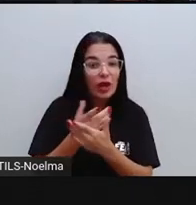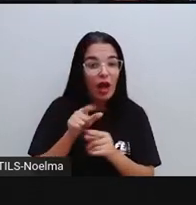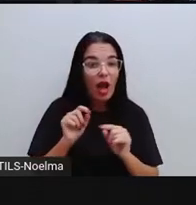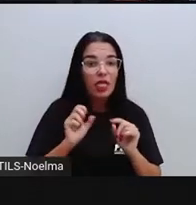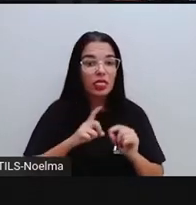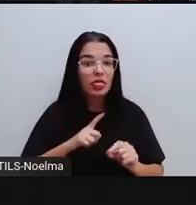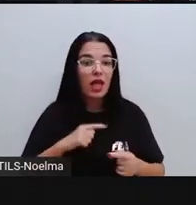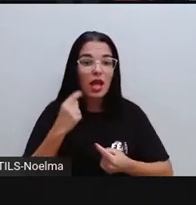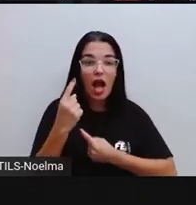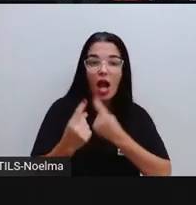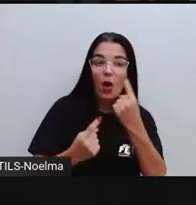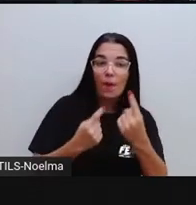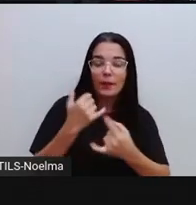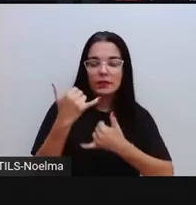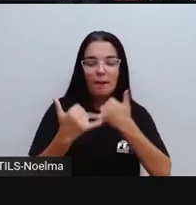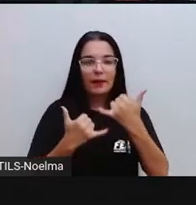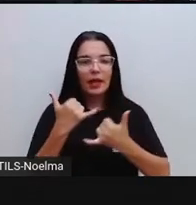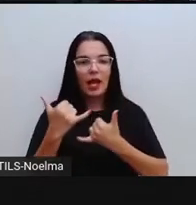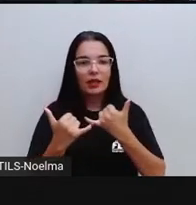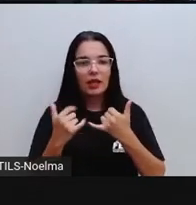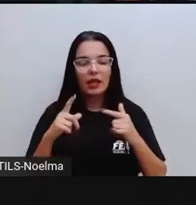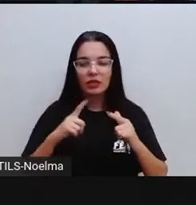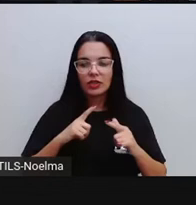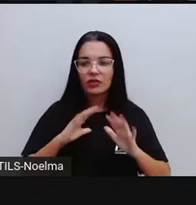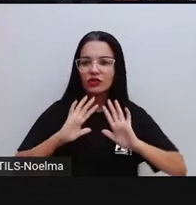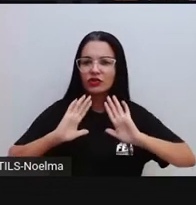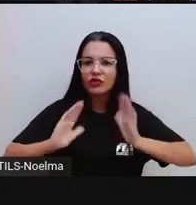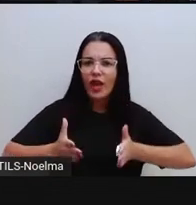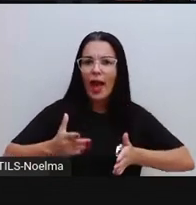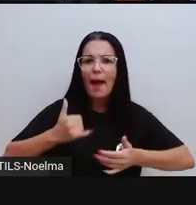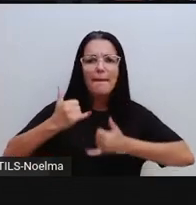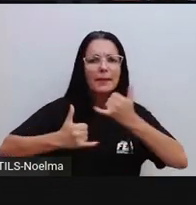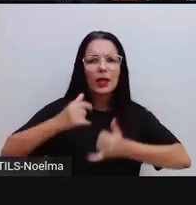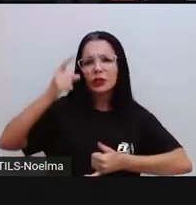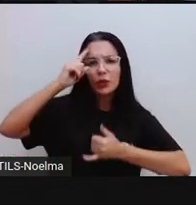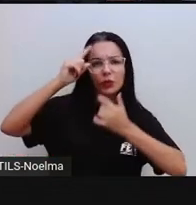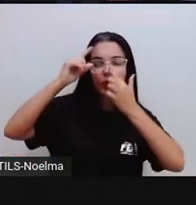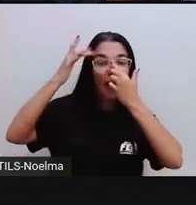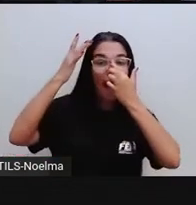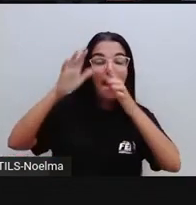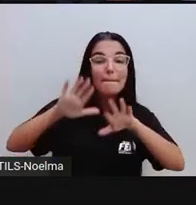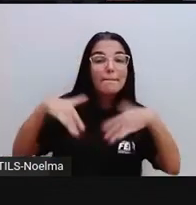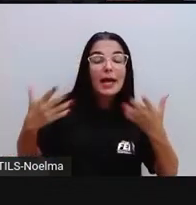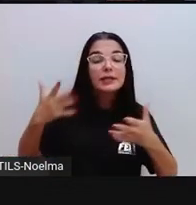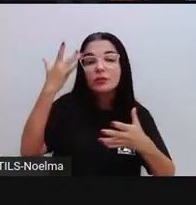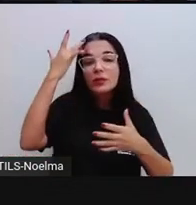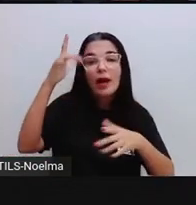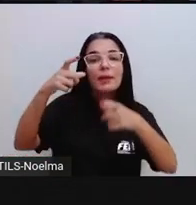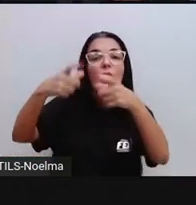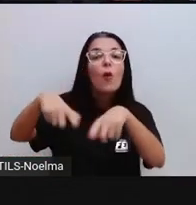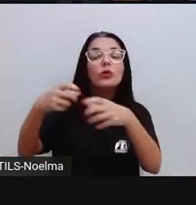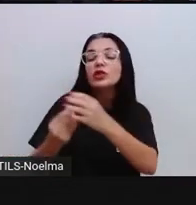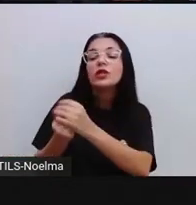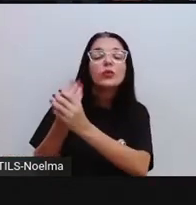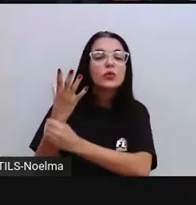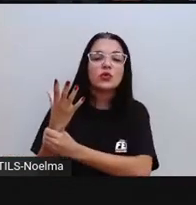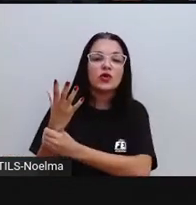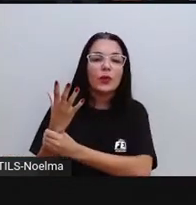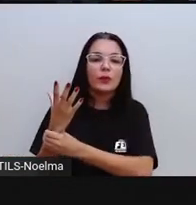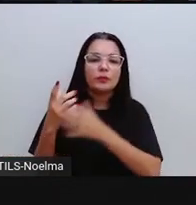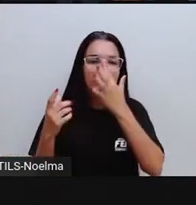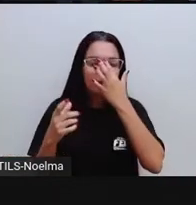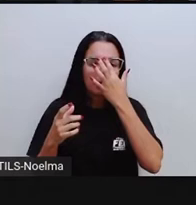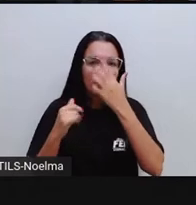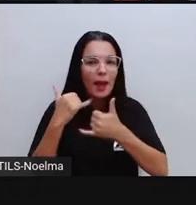existem algumas brincadeiras que fazem parte aí do dia a dia de vocês. Vocês brincam, mas não sabem a origem. E uma brincadeira